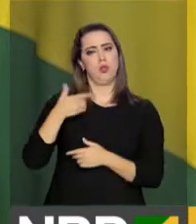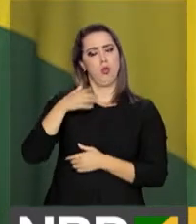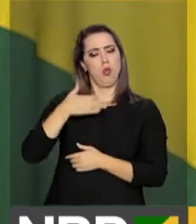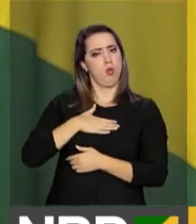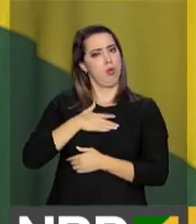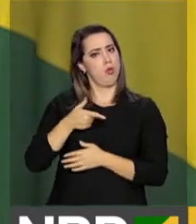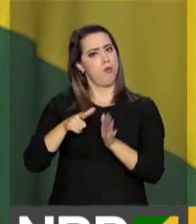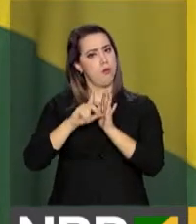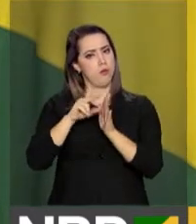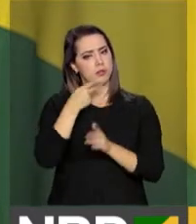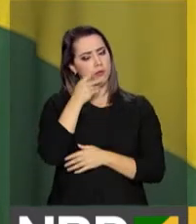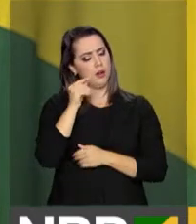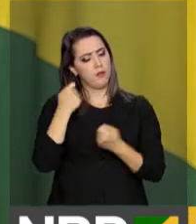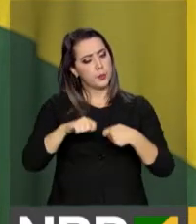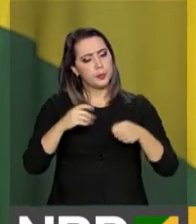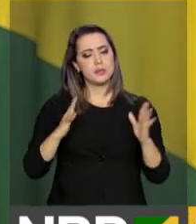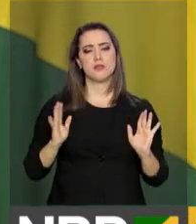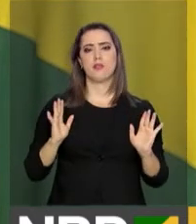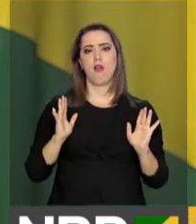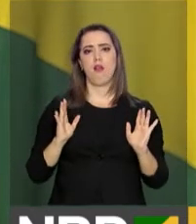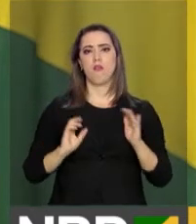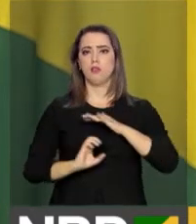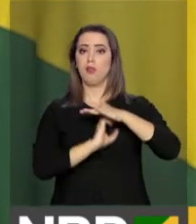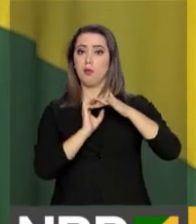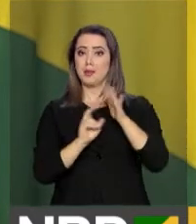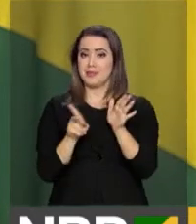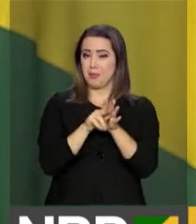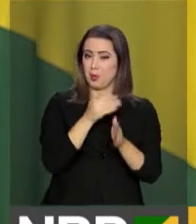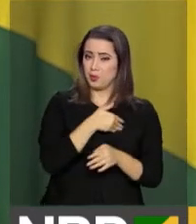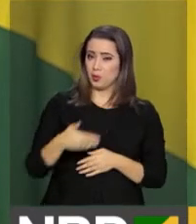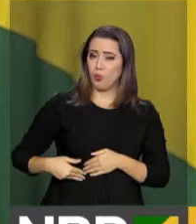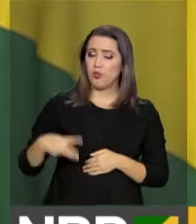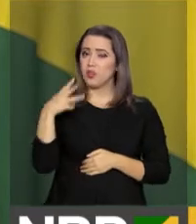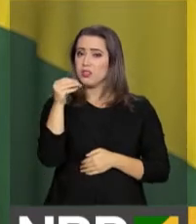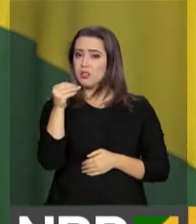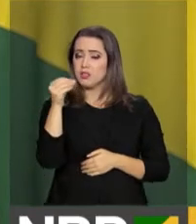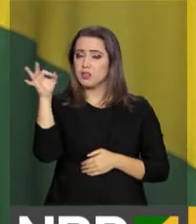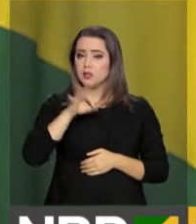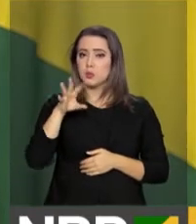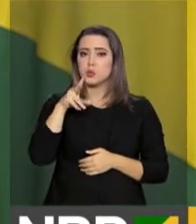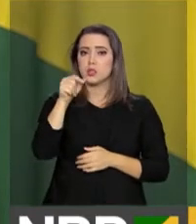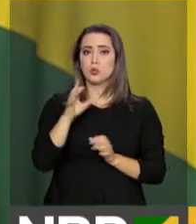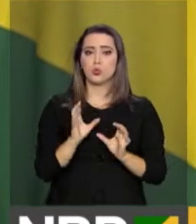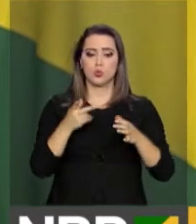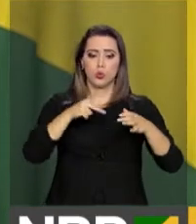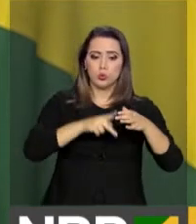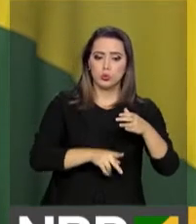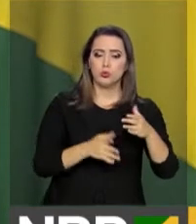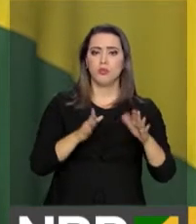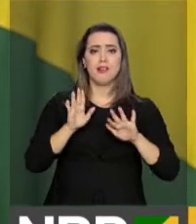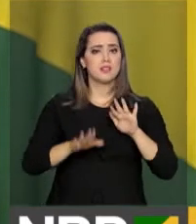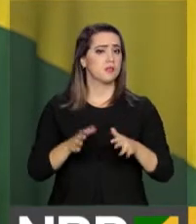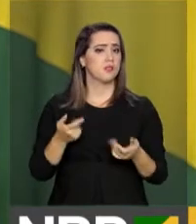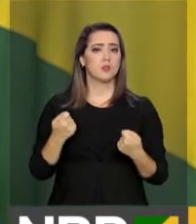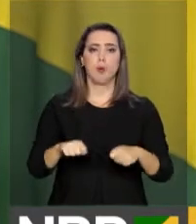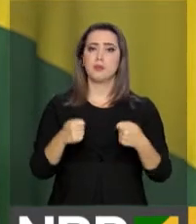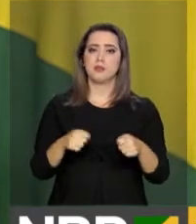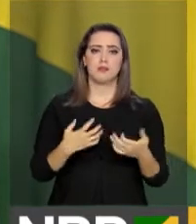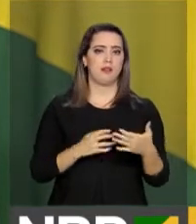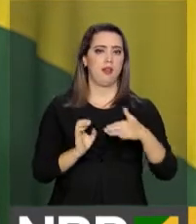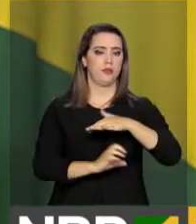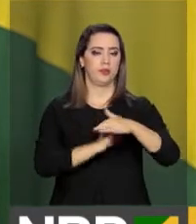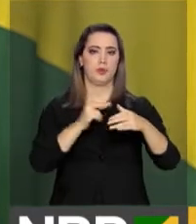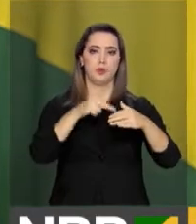da petrobras participar com 30% de todo e qualquer empreendimento às vezes me interessar a petrobras nós somos